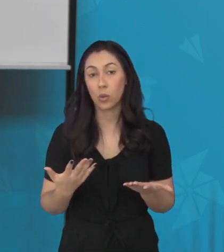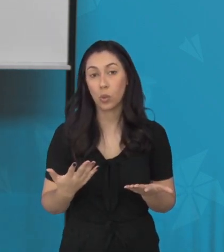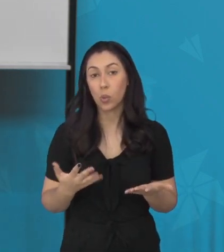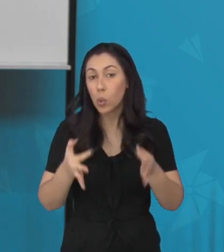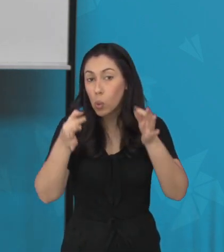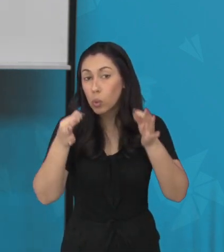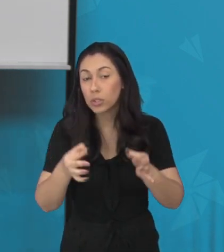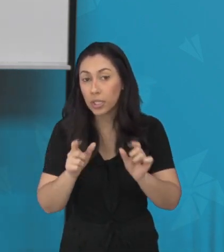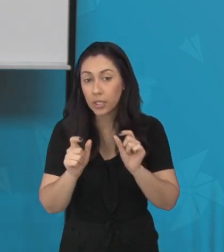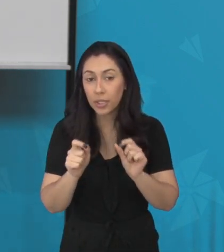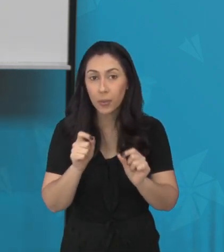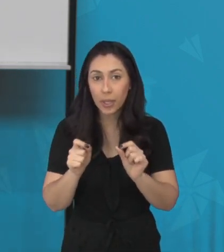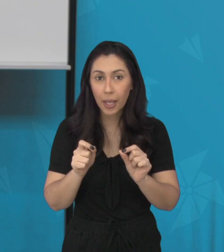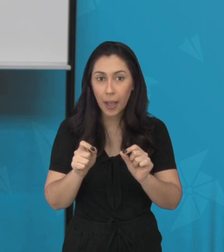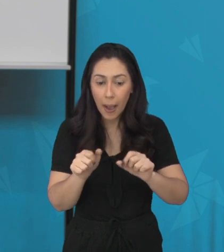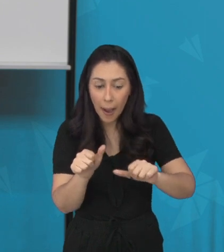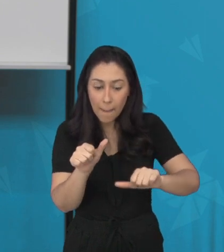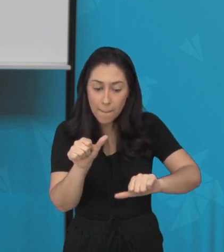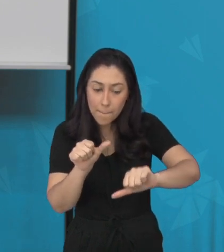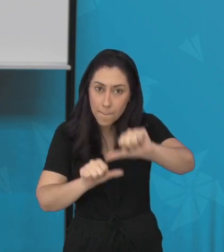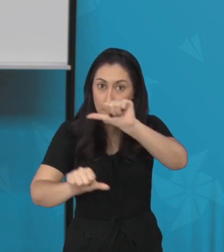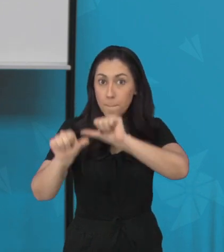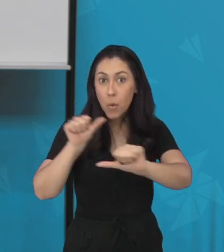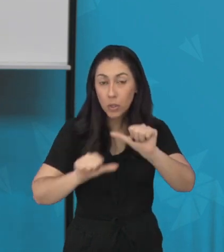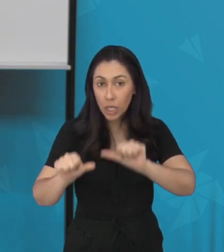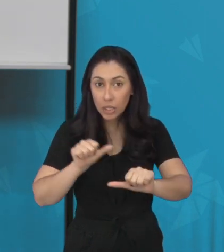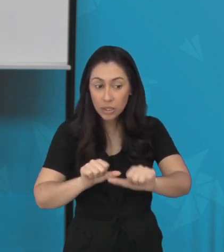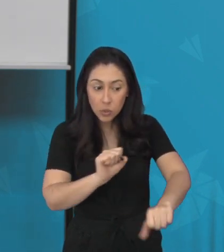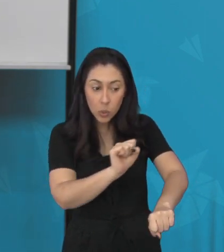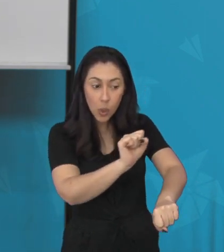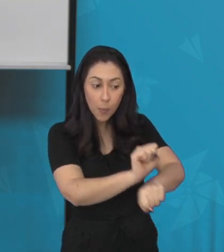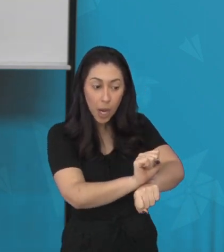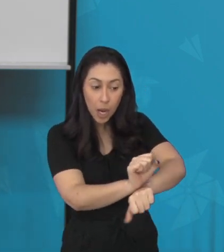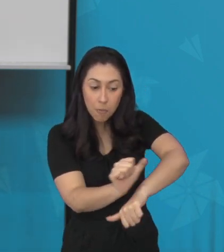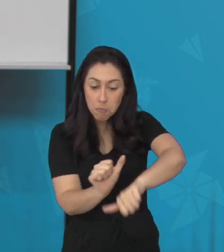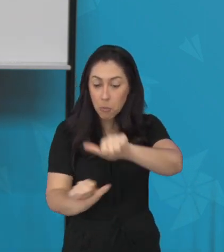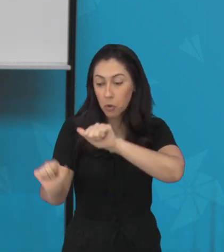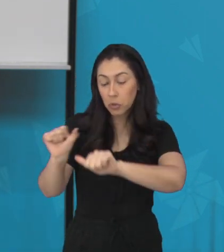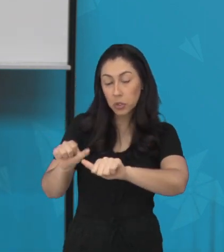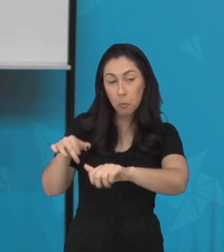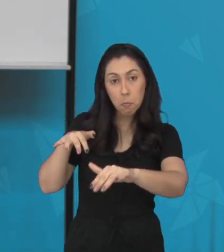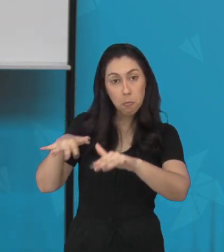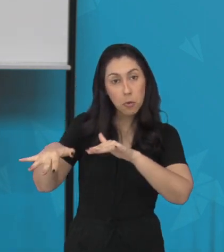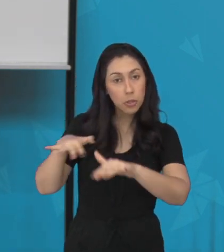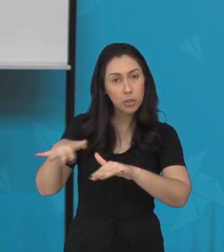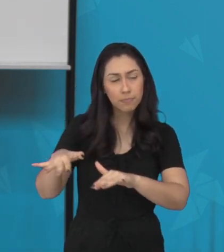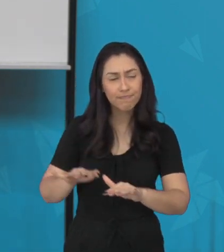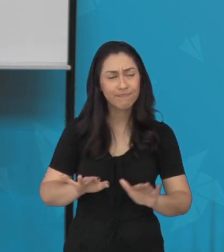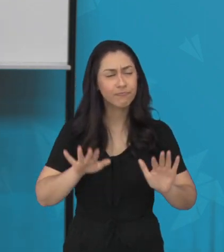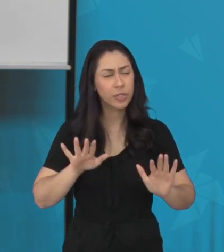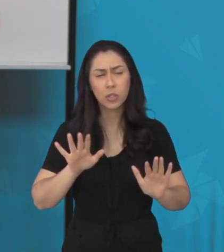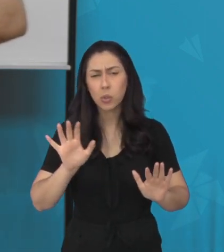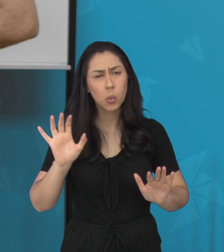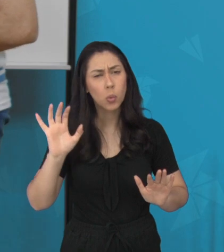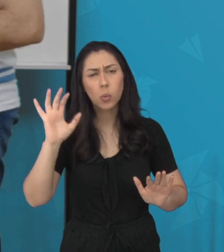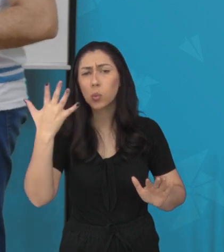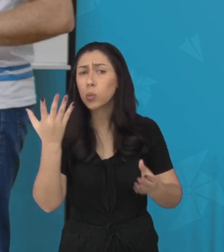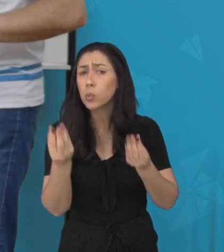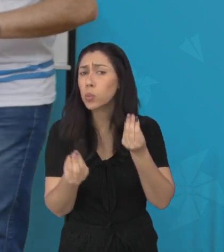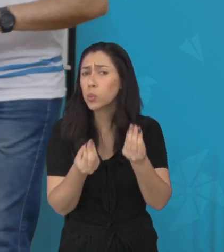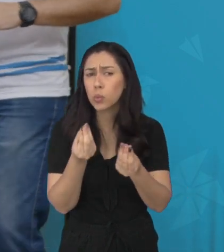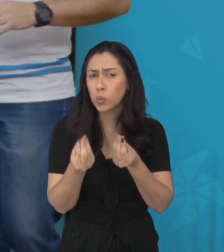a transição do atrito estático para o atrito dinâmico. Como que isso acontece? Se a gente